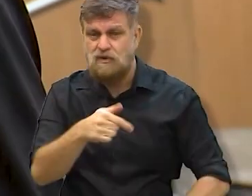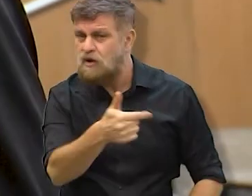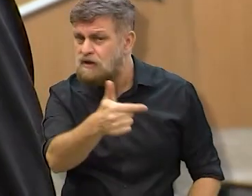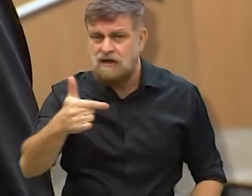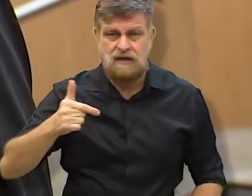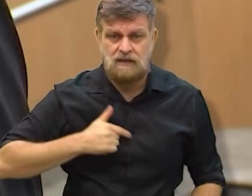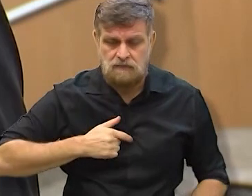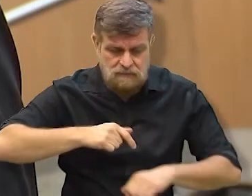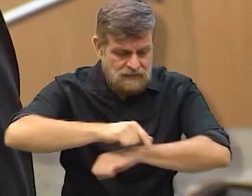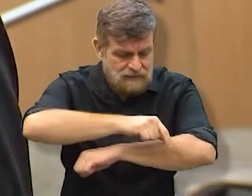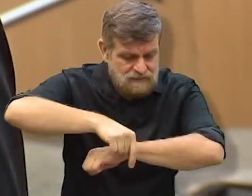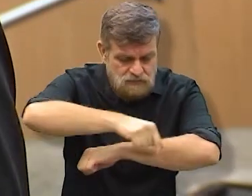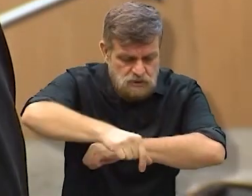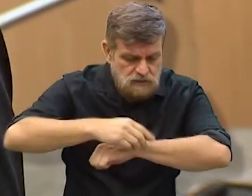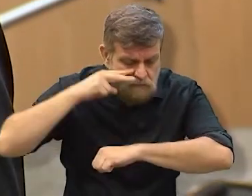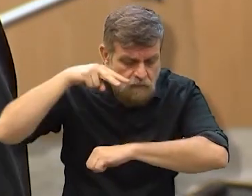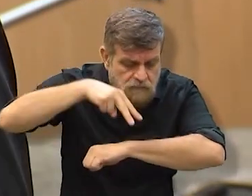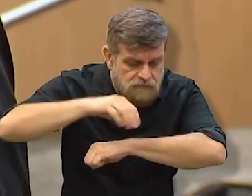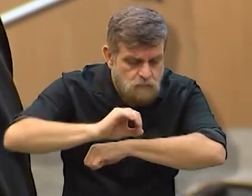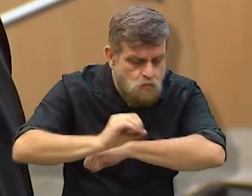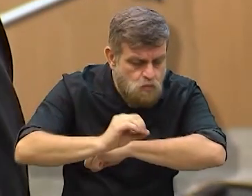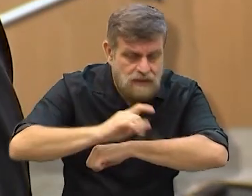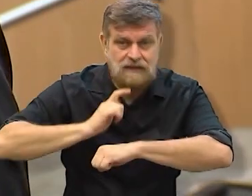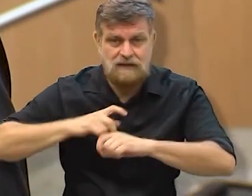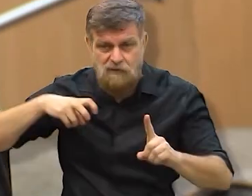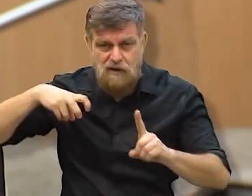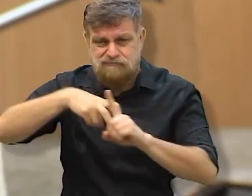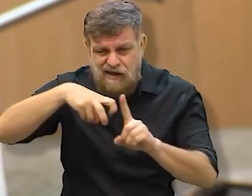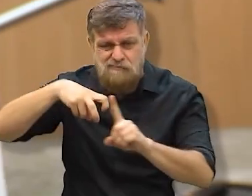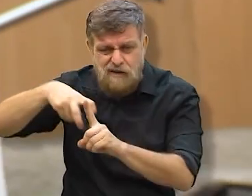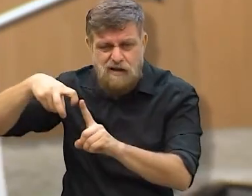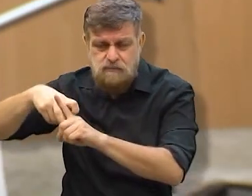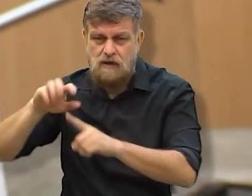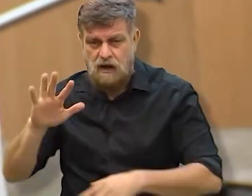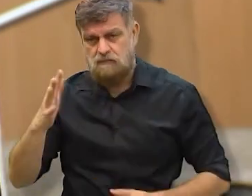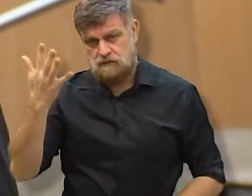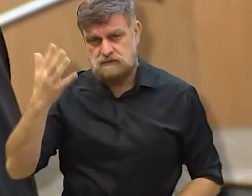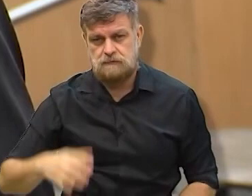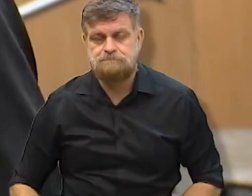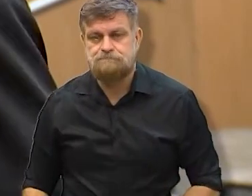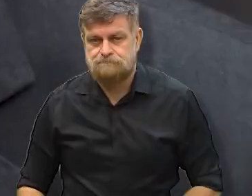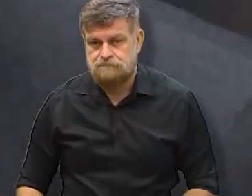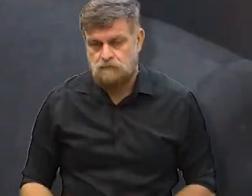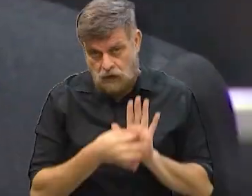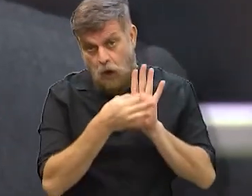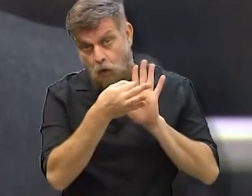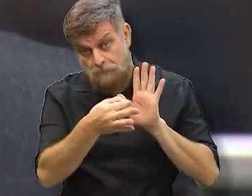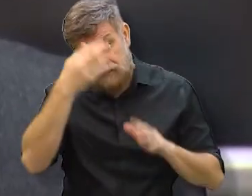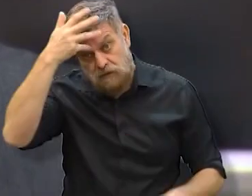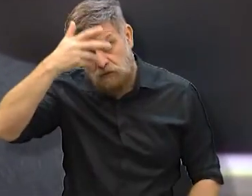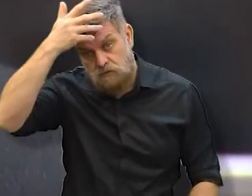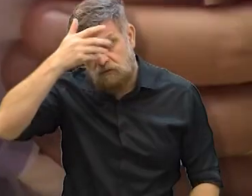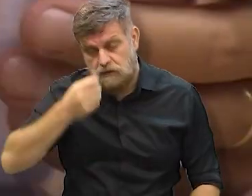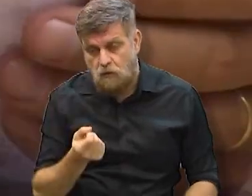eles, estão sem a sinalização de solo. Então, é evidente de que tem acontecido acidentes por conta desse problema. Ainda de acordo